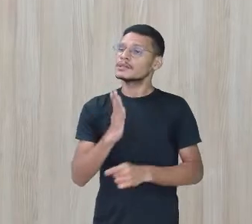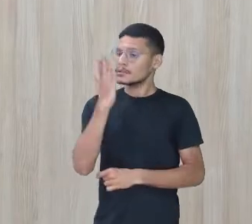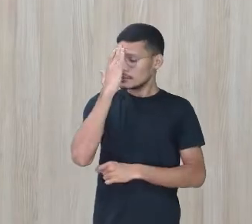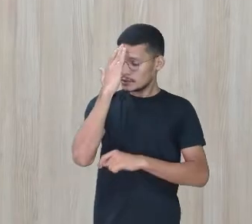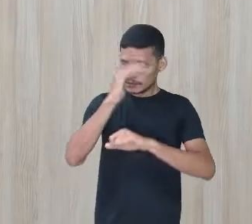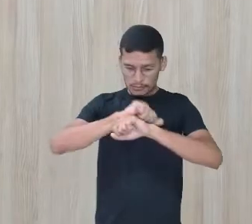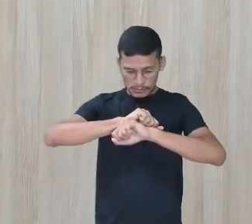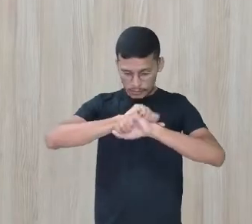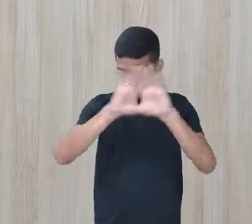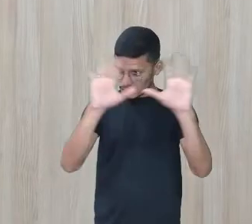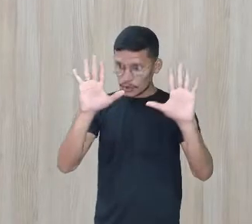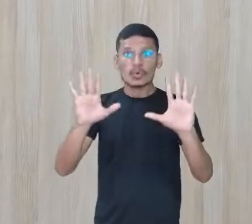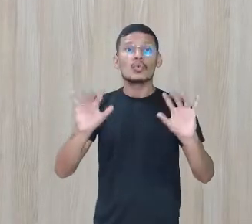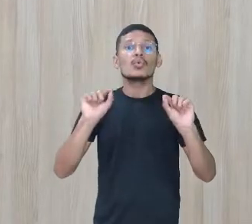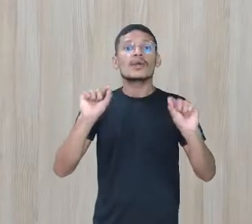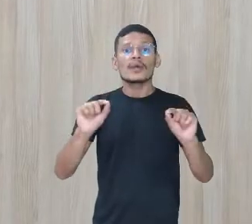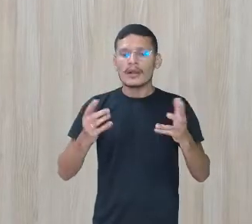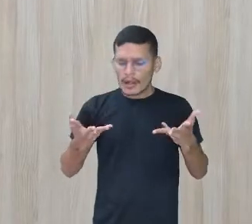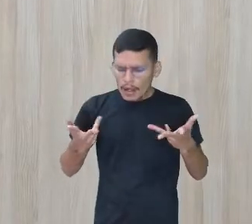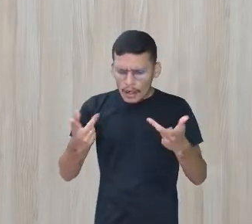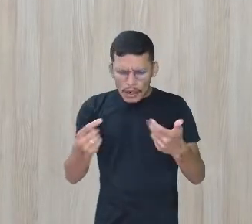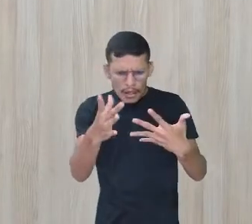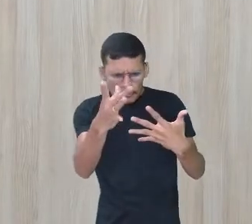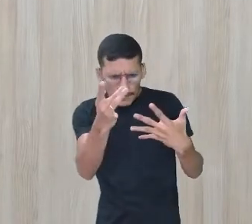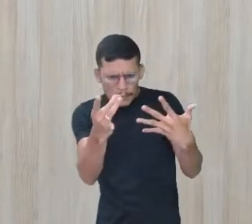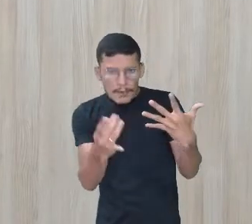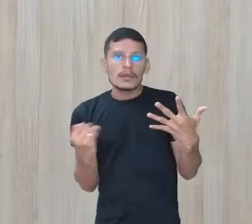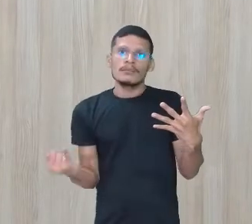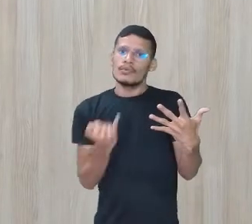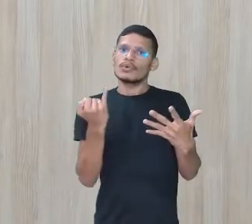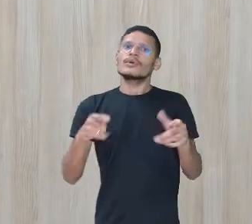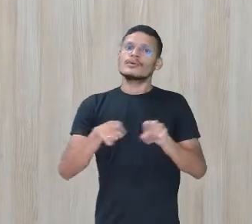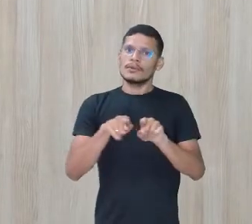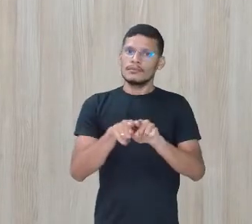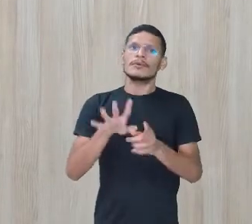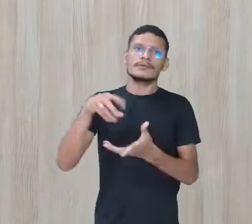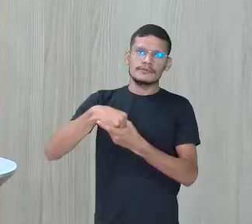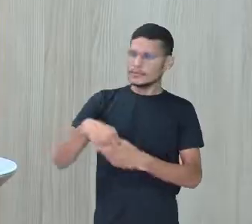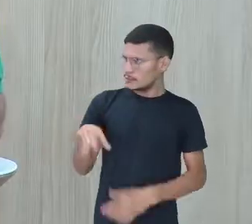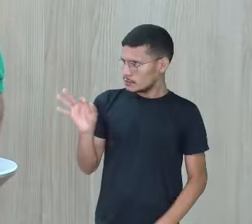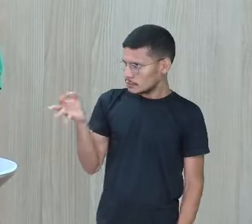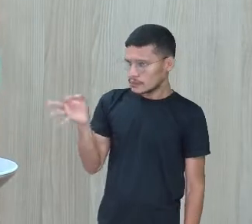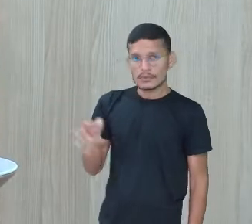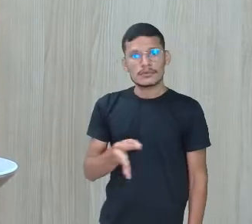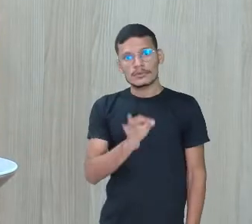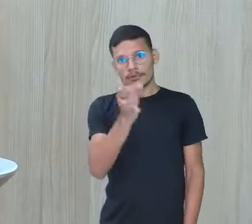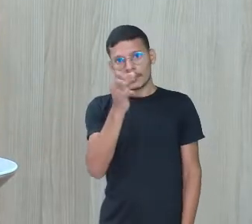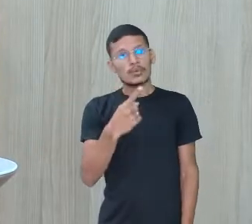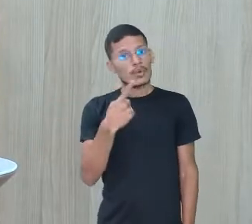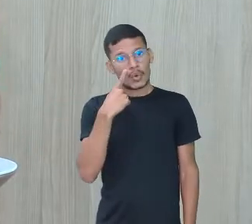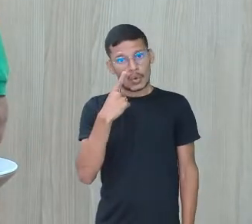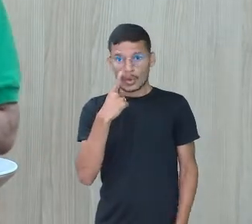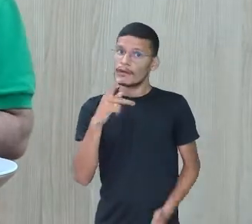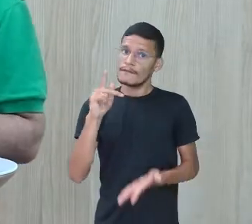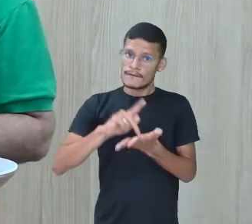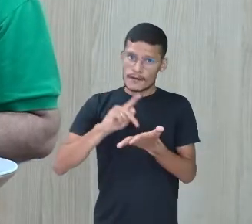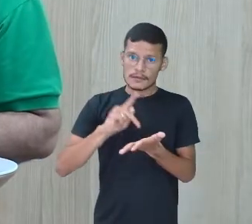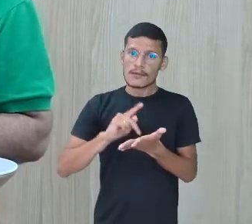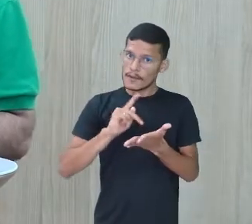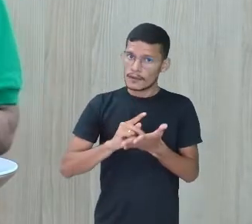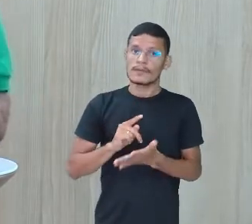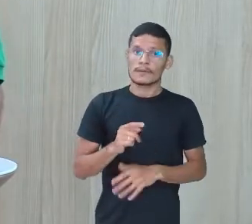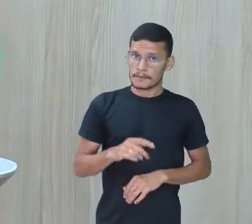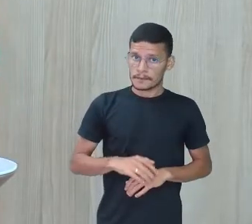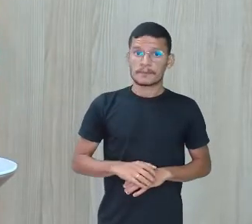né, a riqueza e a importância, né, de uma manifestação como essa, professor Luciano. É verdade, né? E assim,